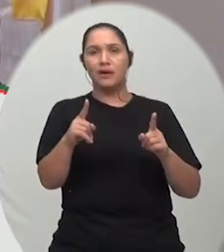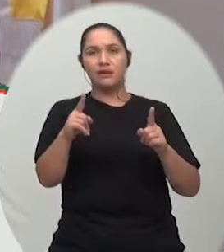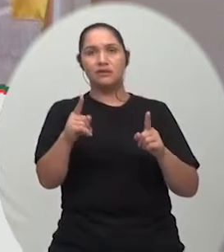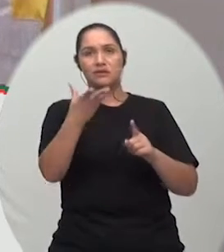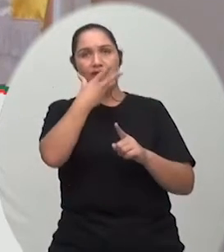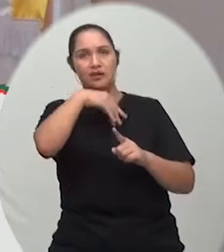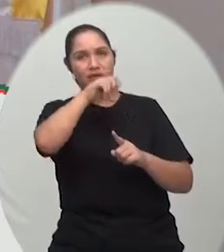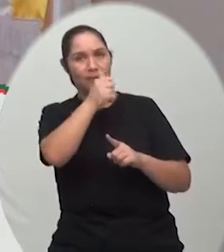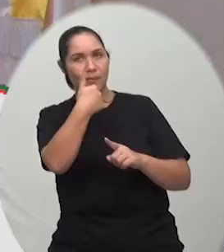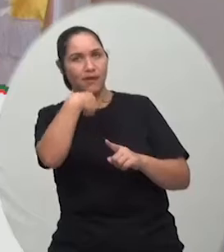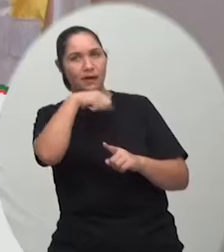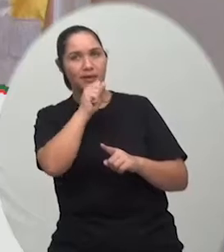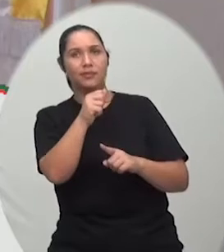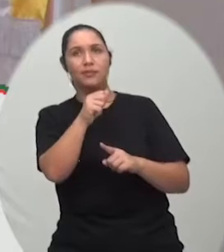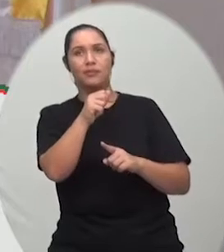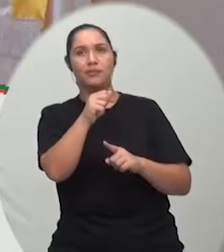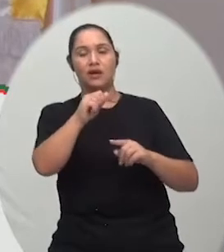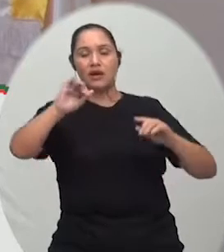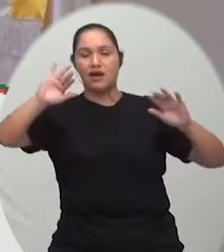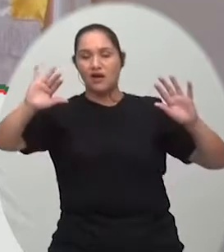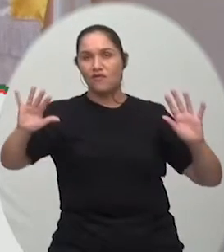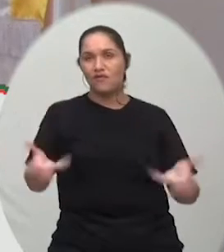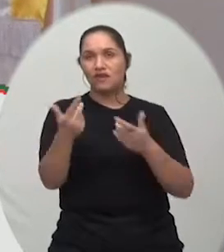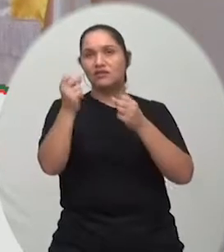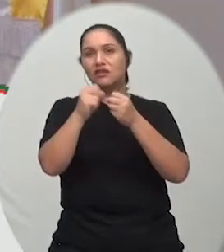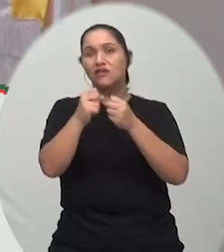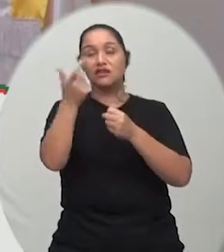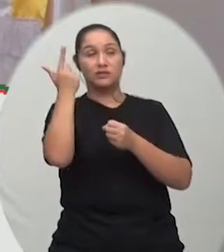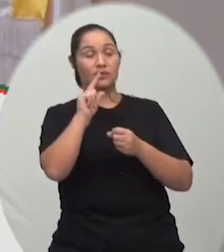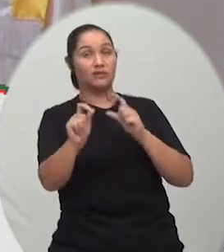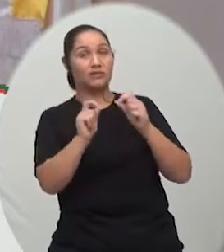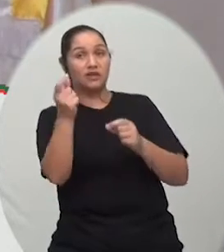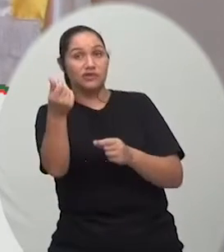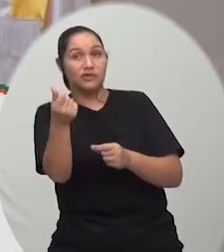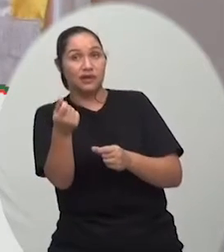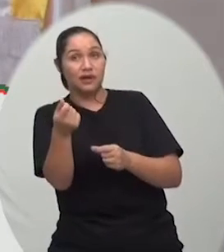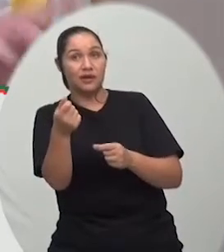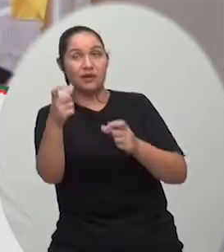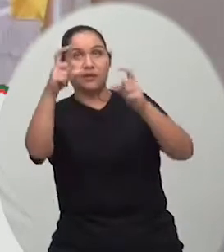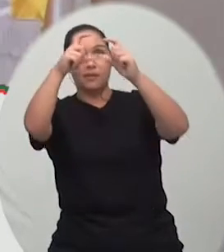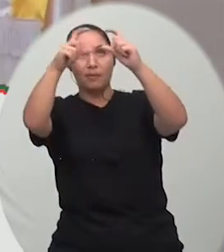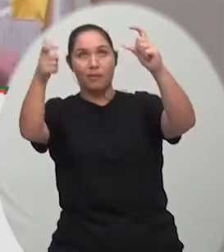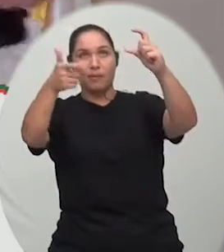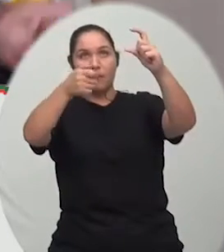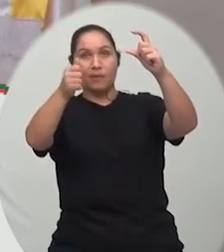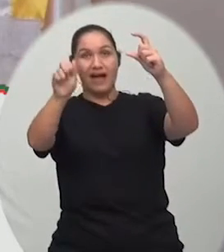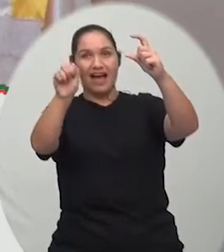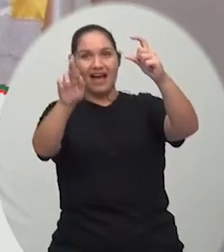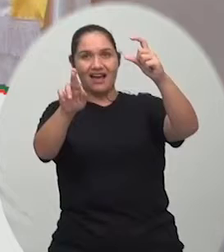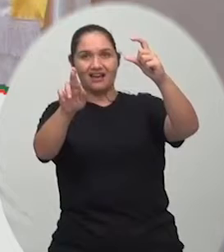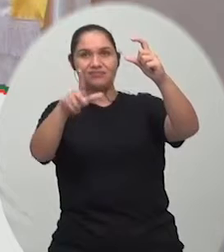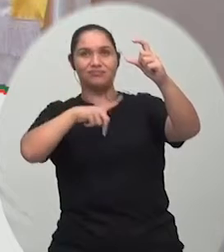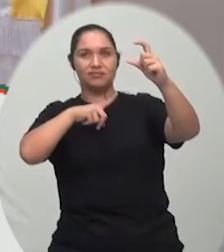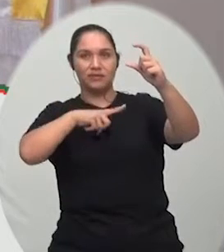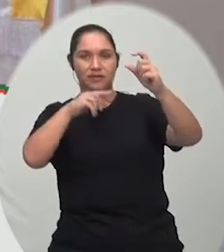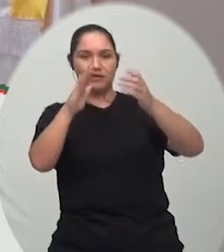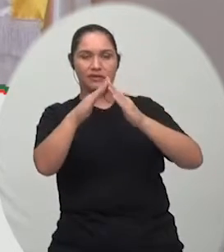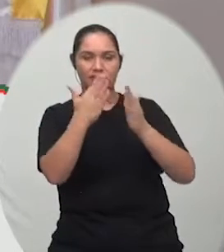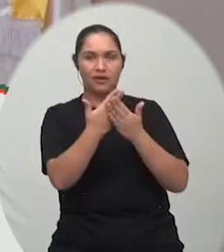botar ar-condicionado, para botar televisão, fazem de tudo para não ocupar o município, e aí a